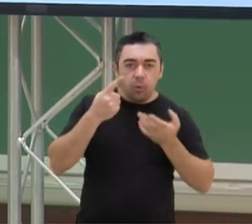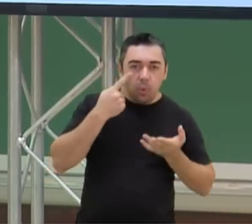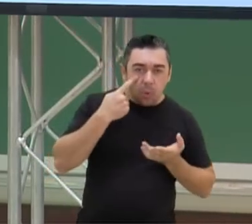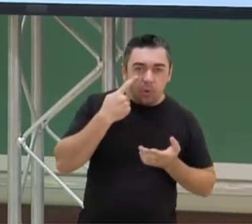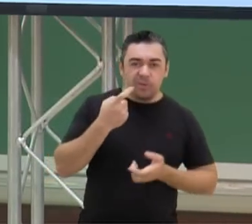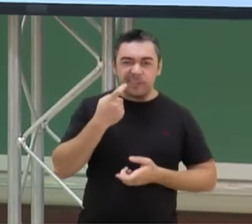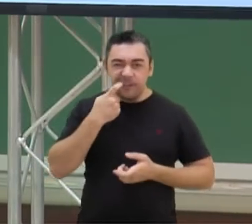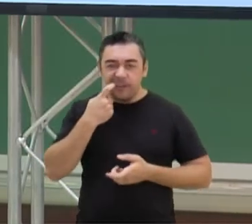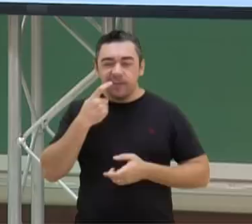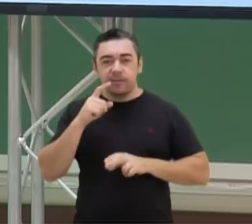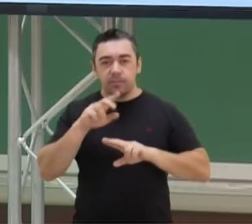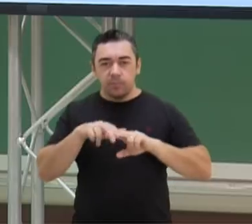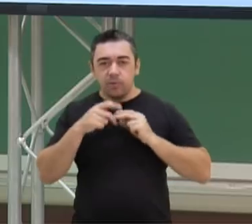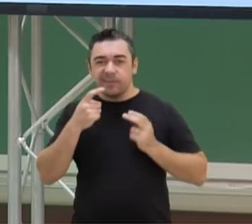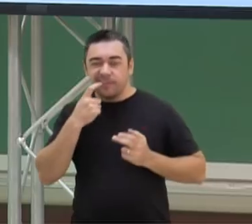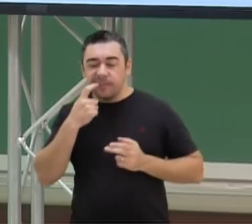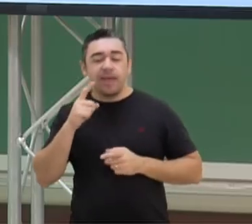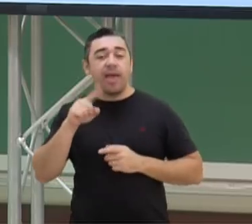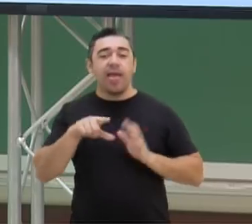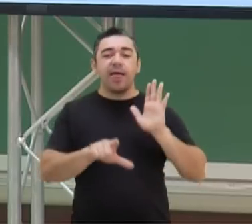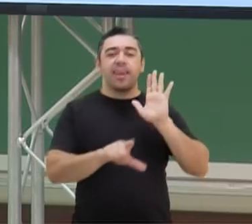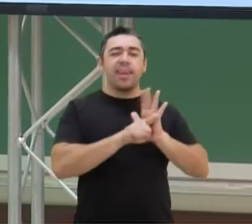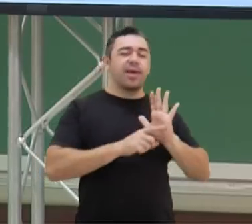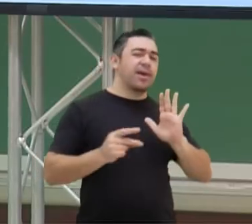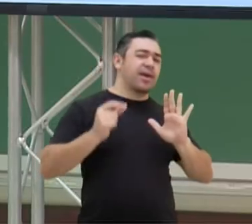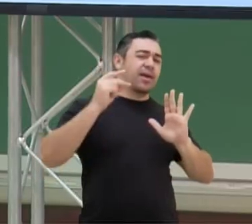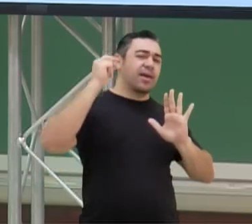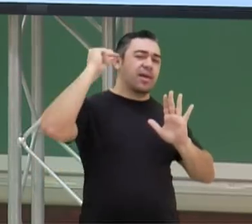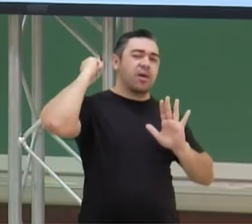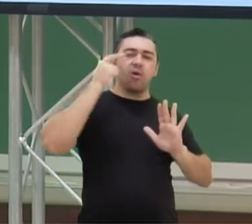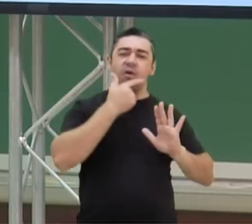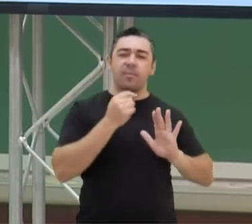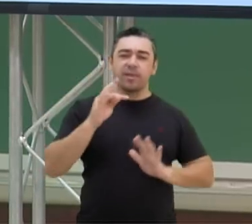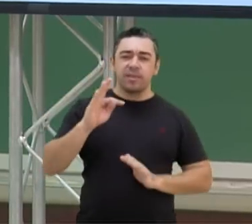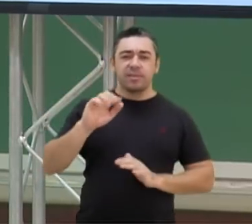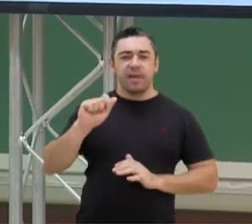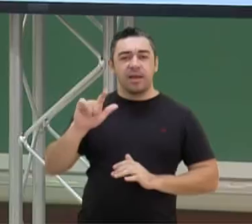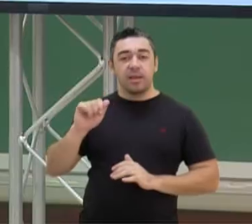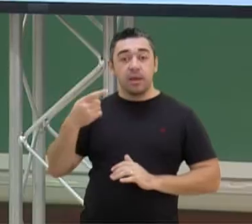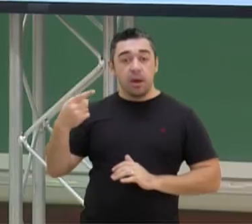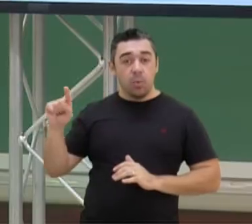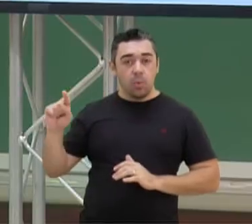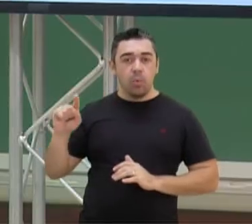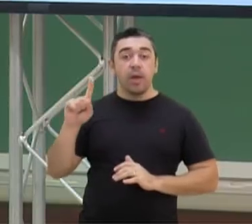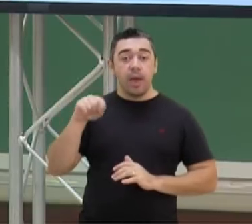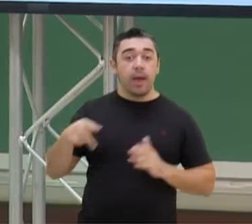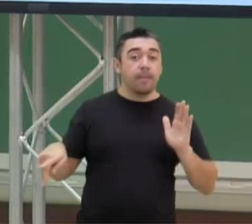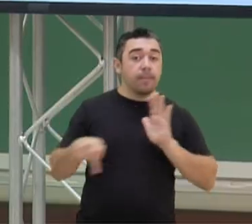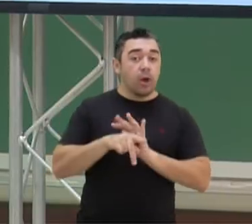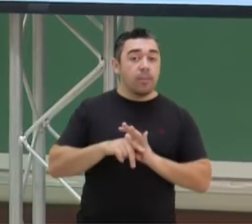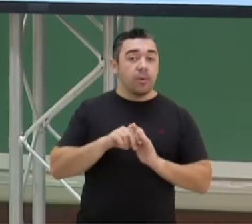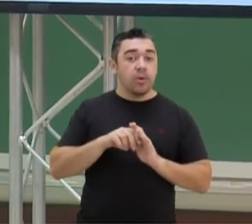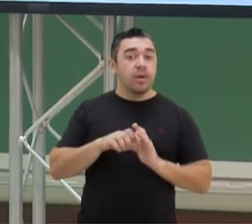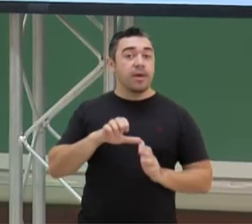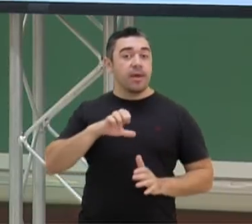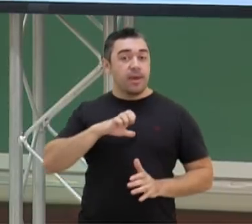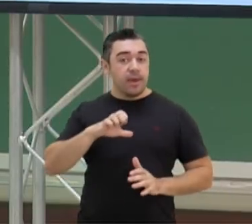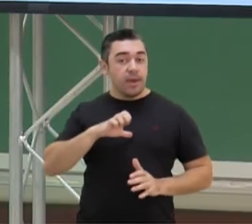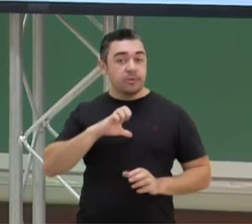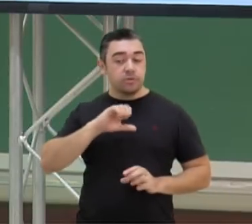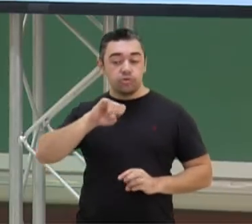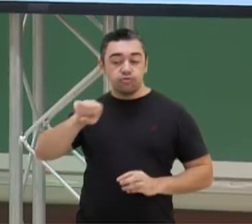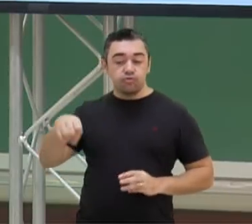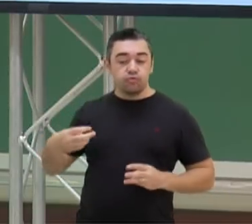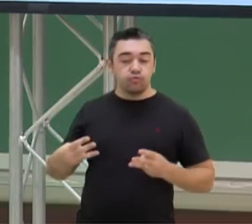é a chamada lei de Talião, que era o princípio ético do judaísmo antes